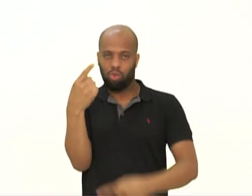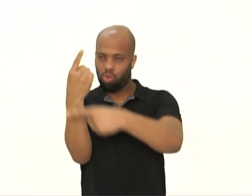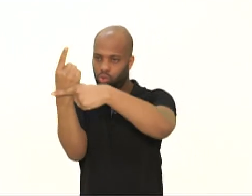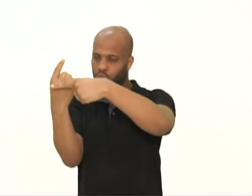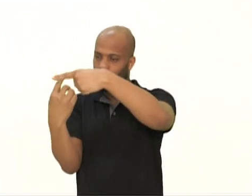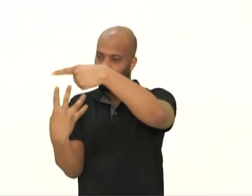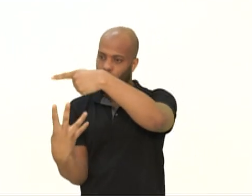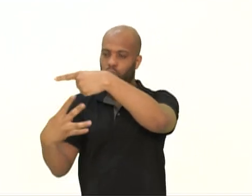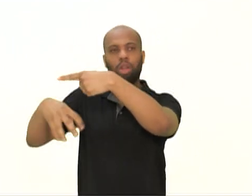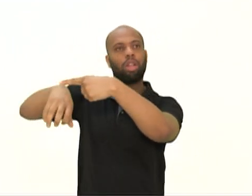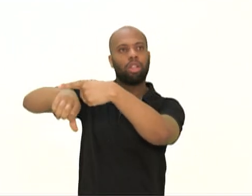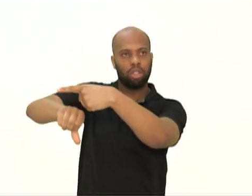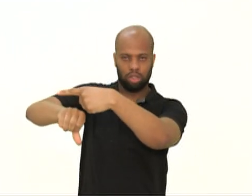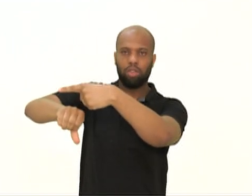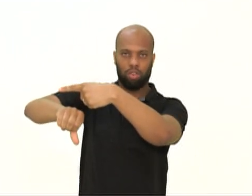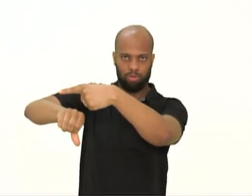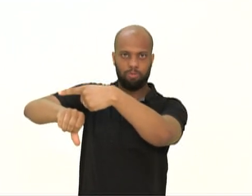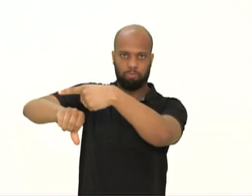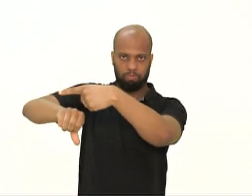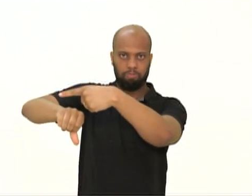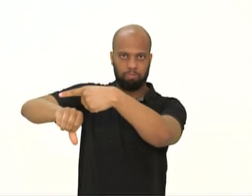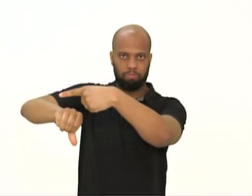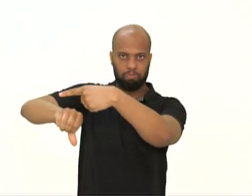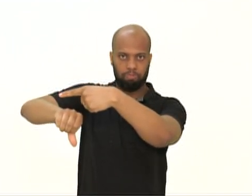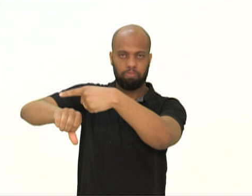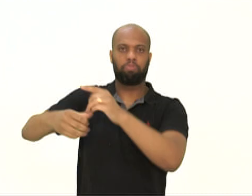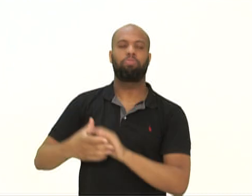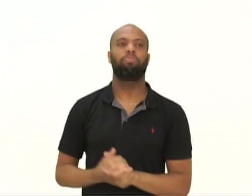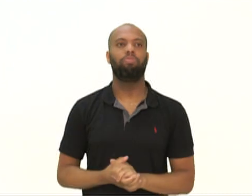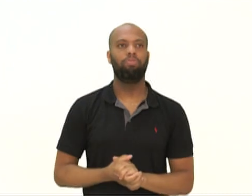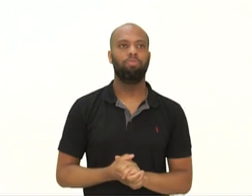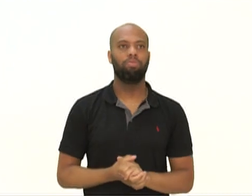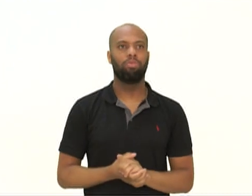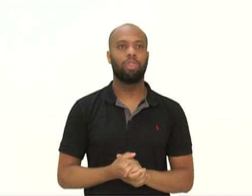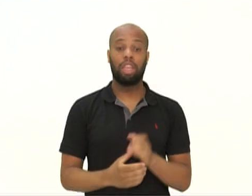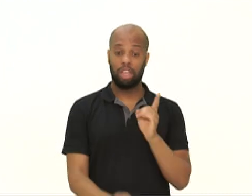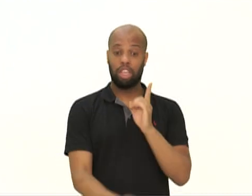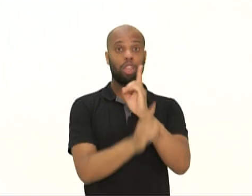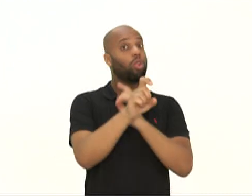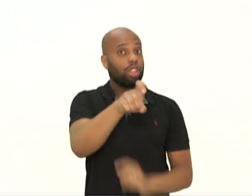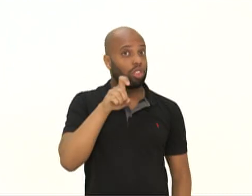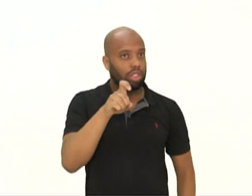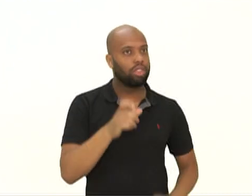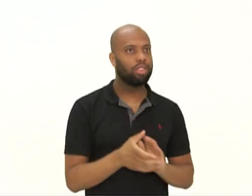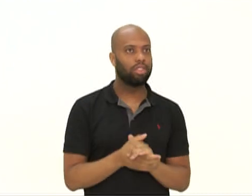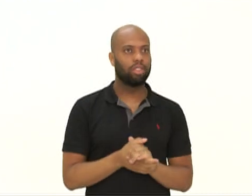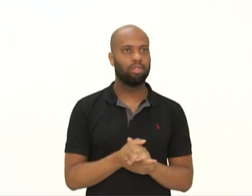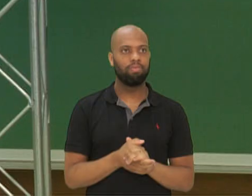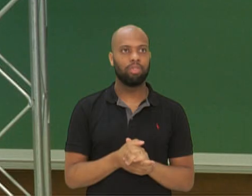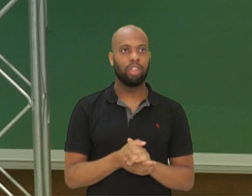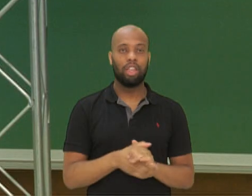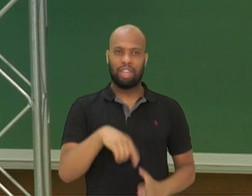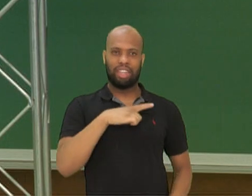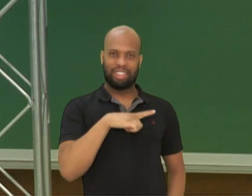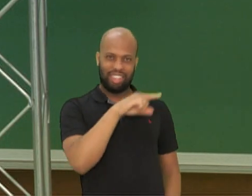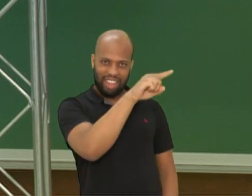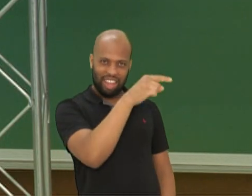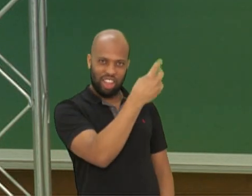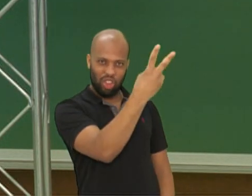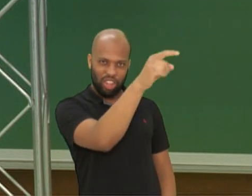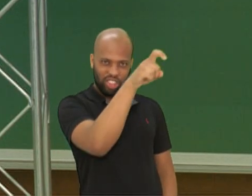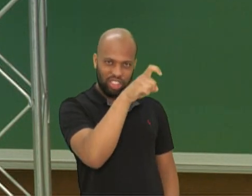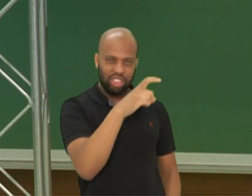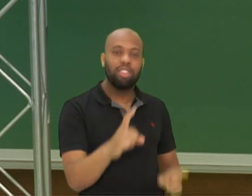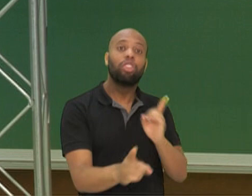é igual a 1 sobre 49. Qual é o valor de x que traz, né, que transforma